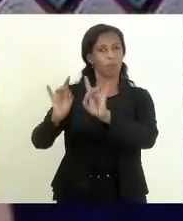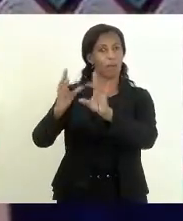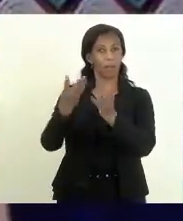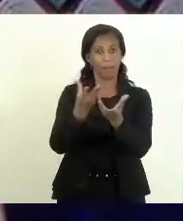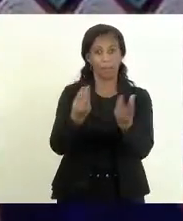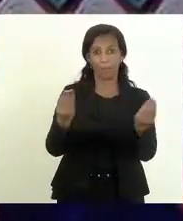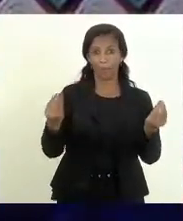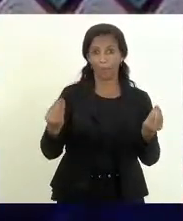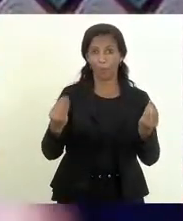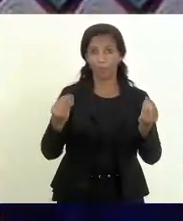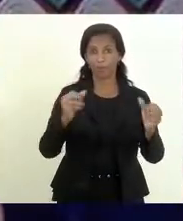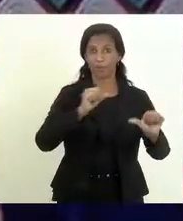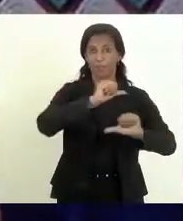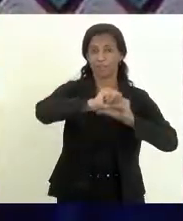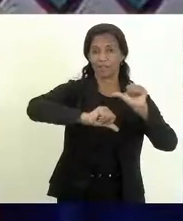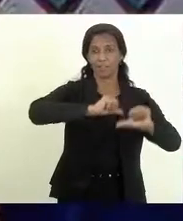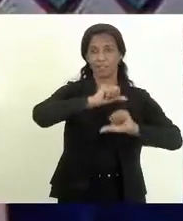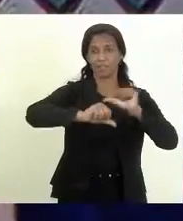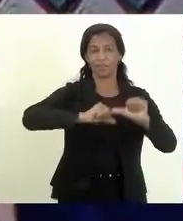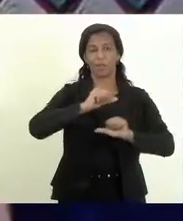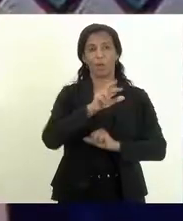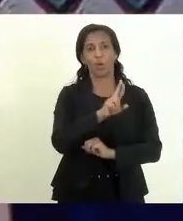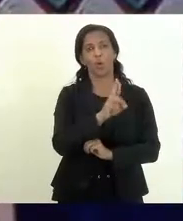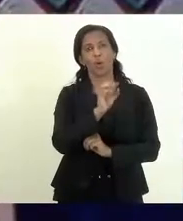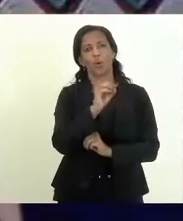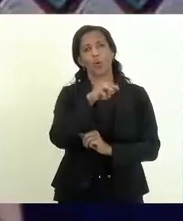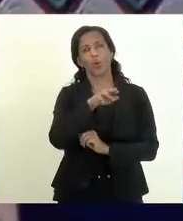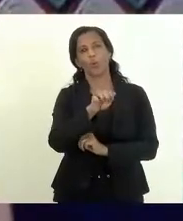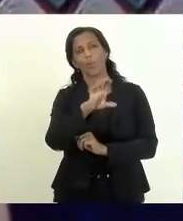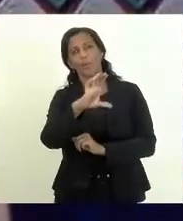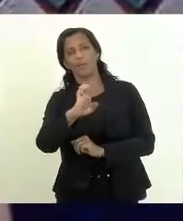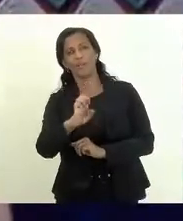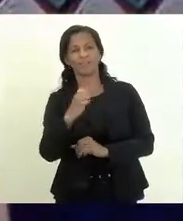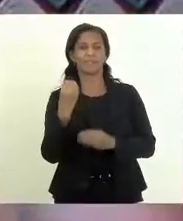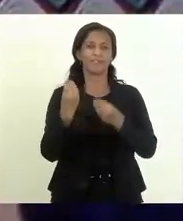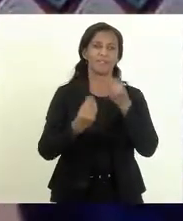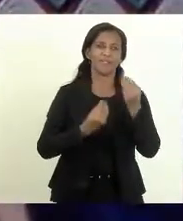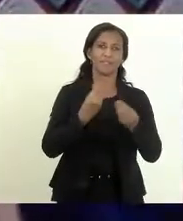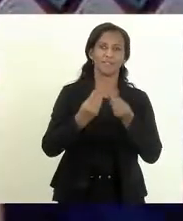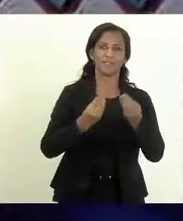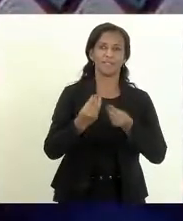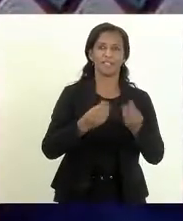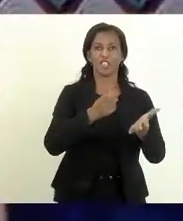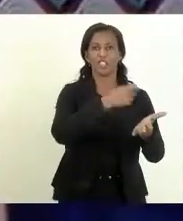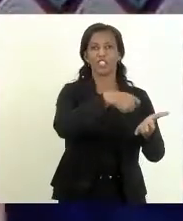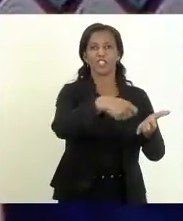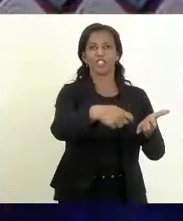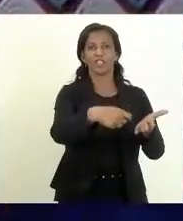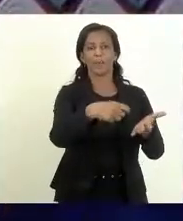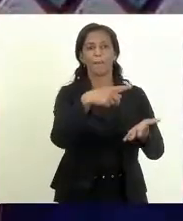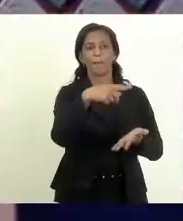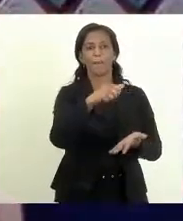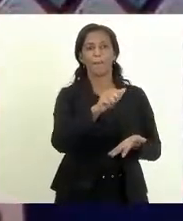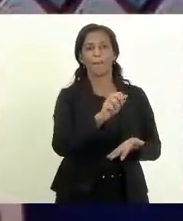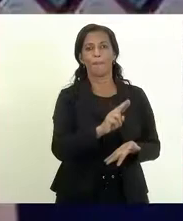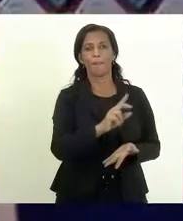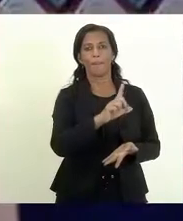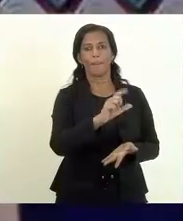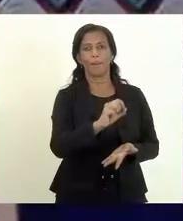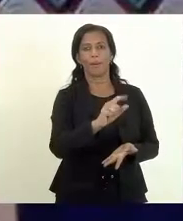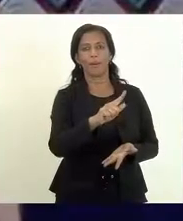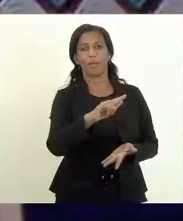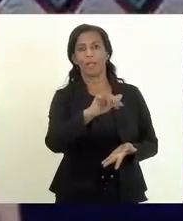muitas viraram romances maravilhosos, como o escrito pelo Paulo Lins, por